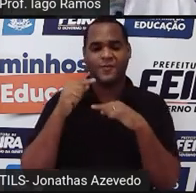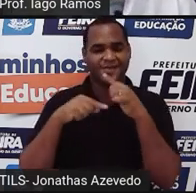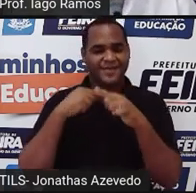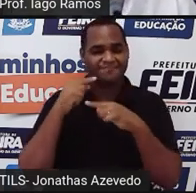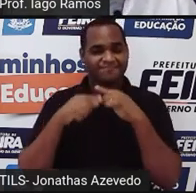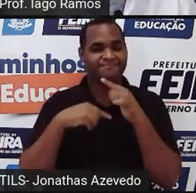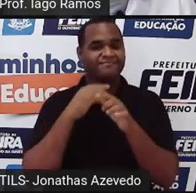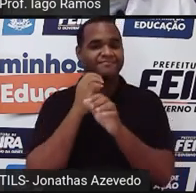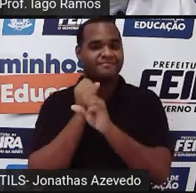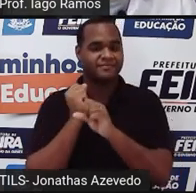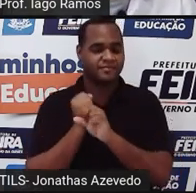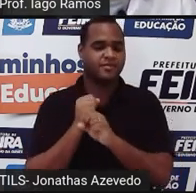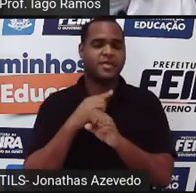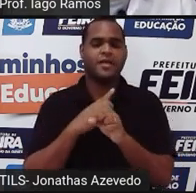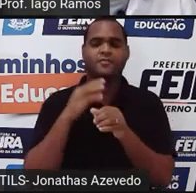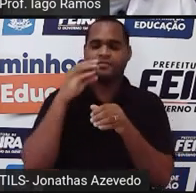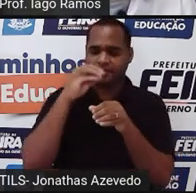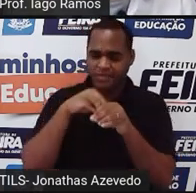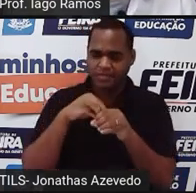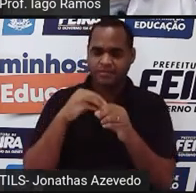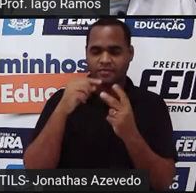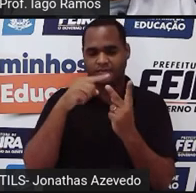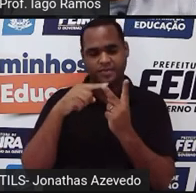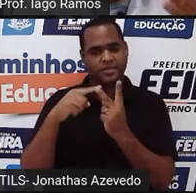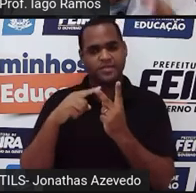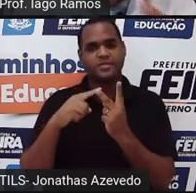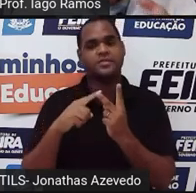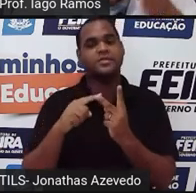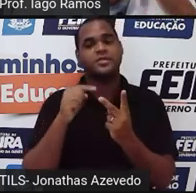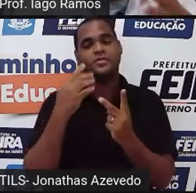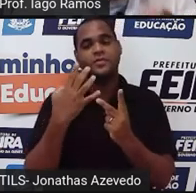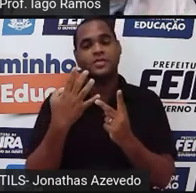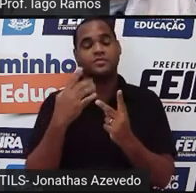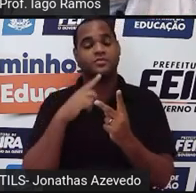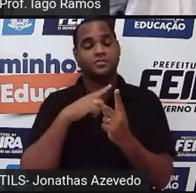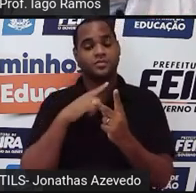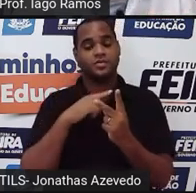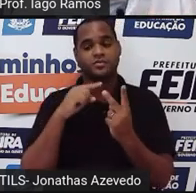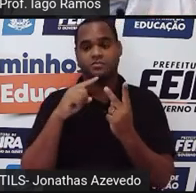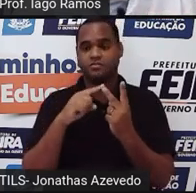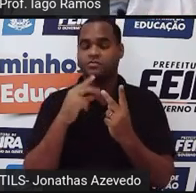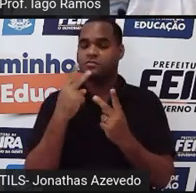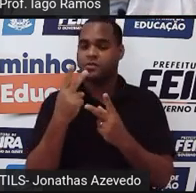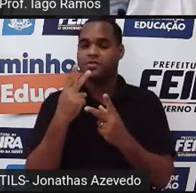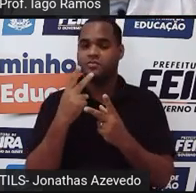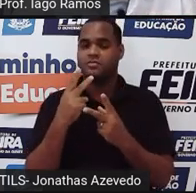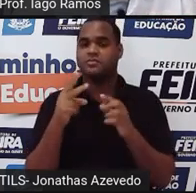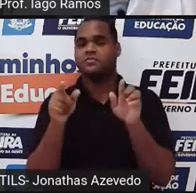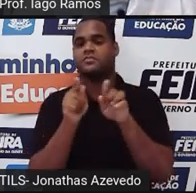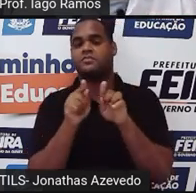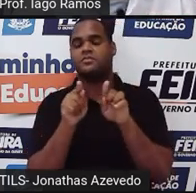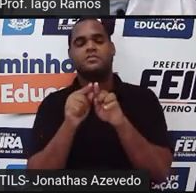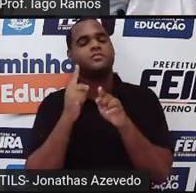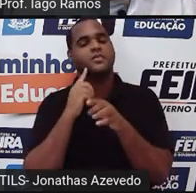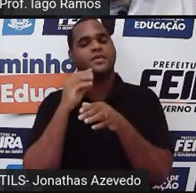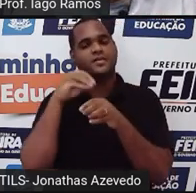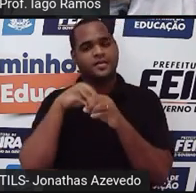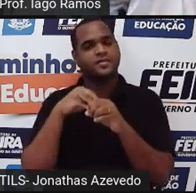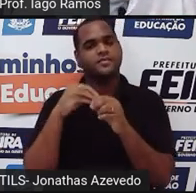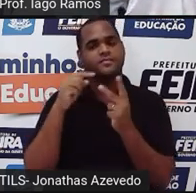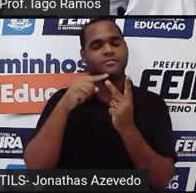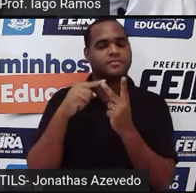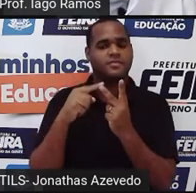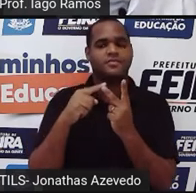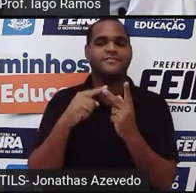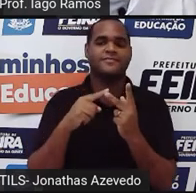então ele permanece dentro da raiz ou raiz de 4 é dois o resultado da raiz de quatro e o 2 que ficou dentro da raiz